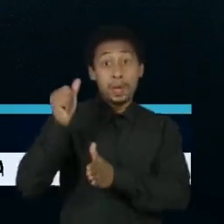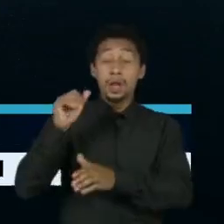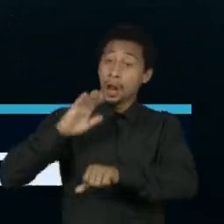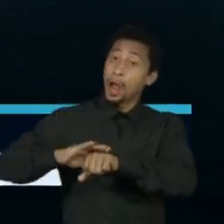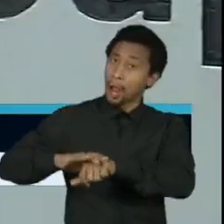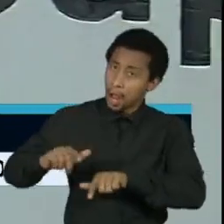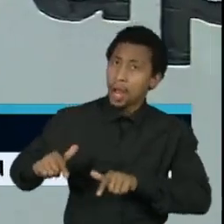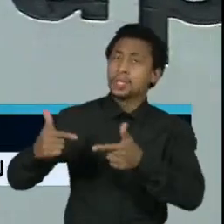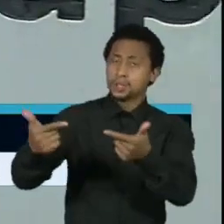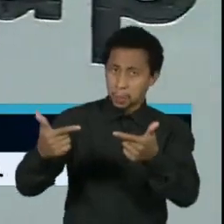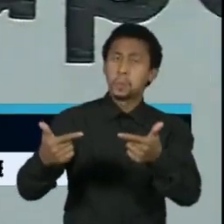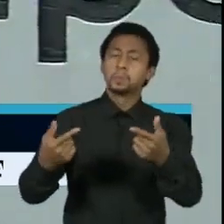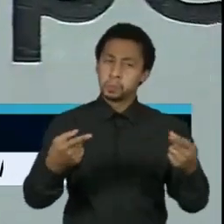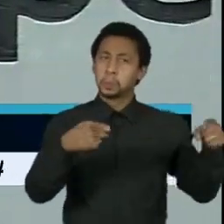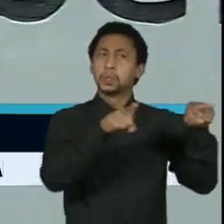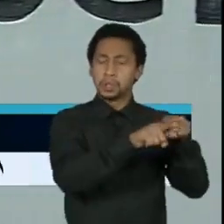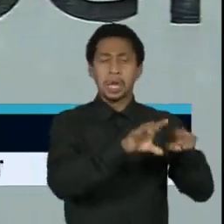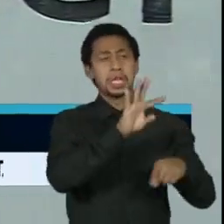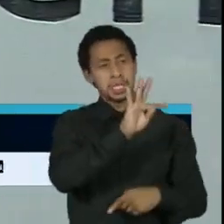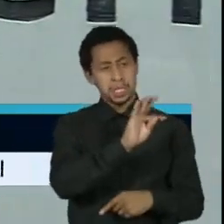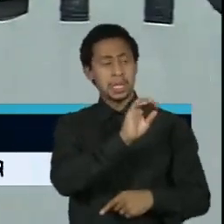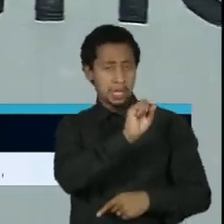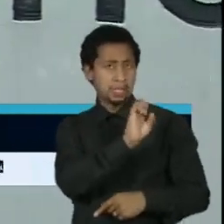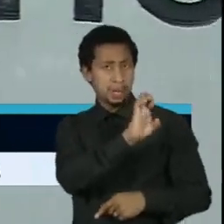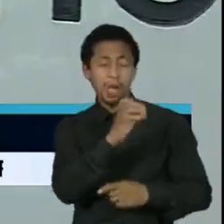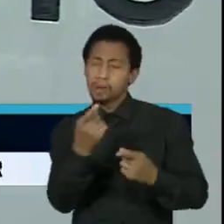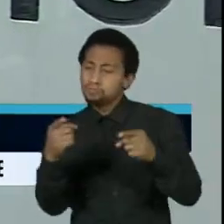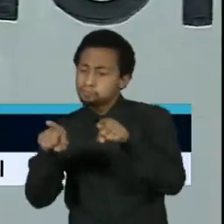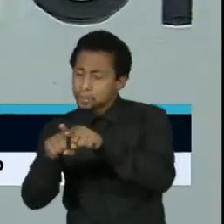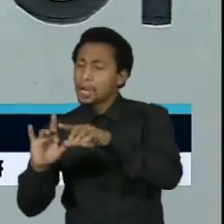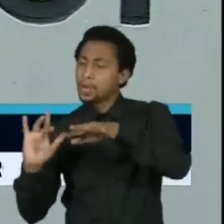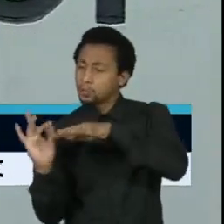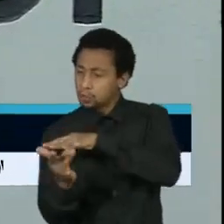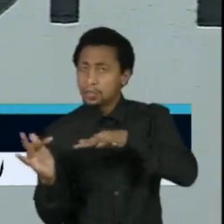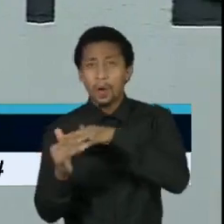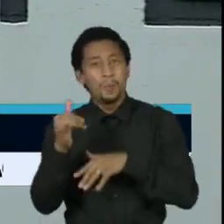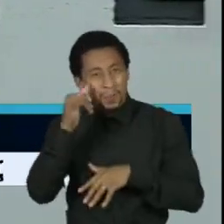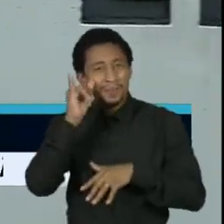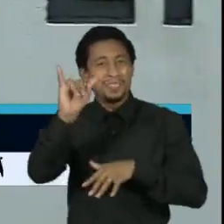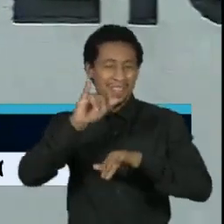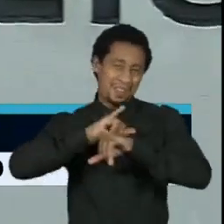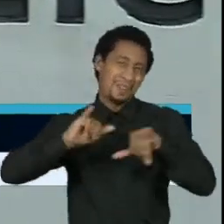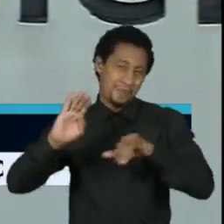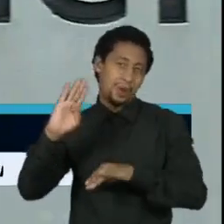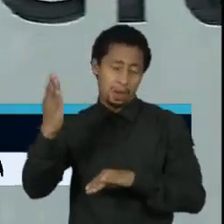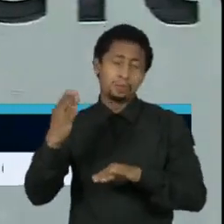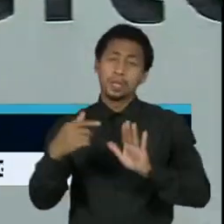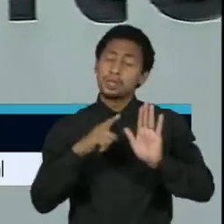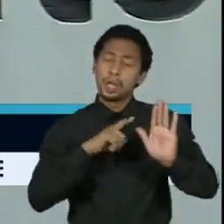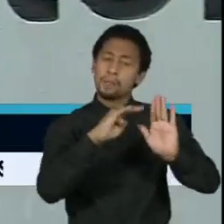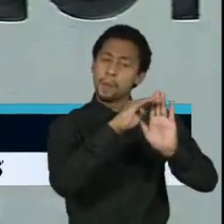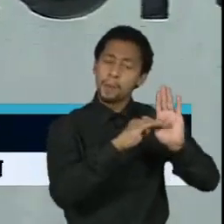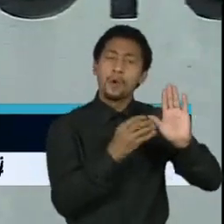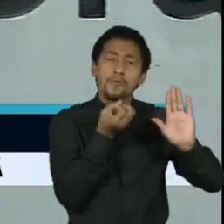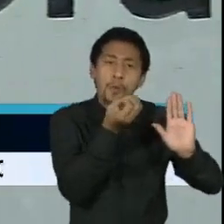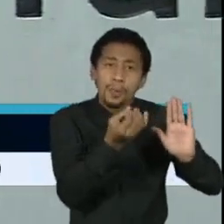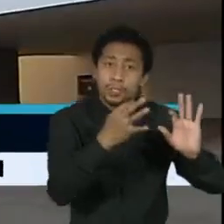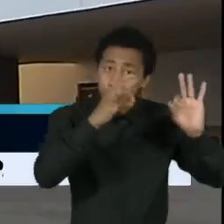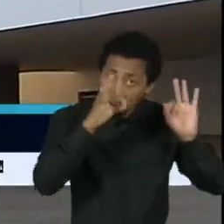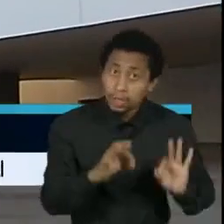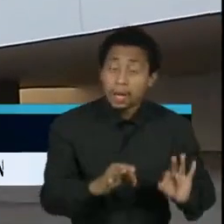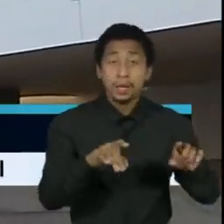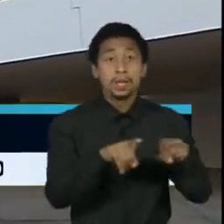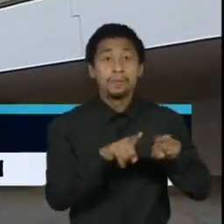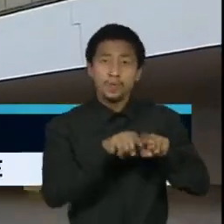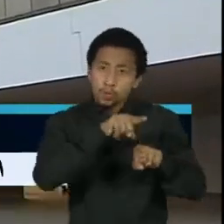iniciativa entre o TSE e as redes sociais para divulgar informações, tirar dúvidas sobre o processo eleitoral